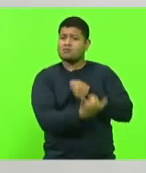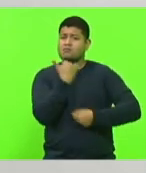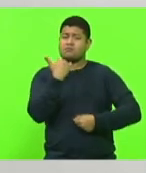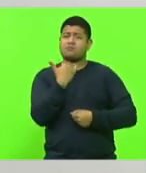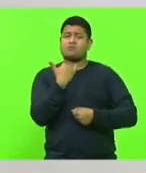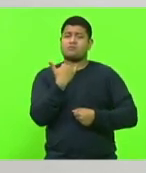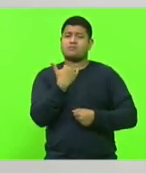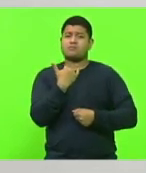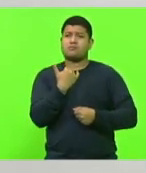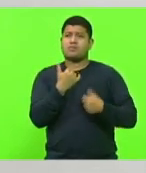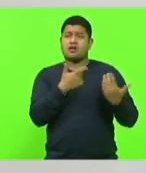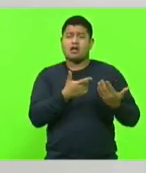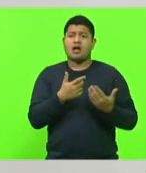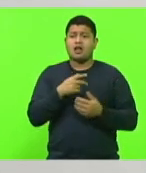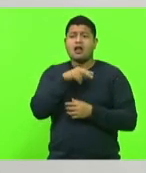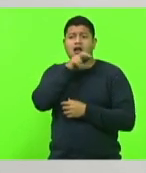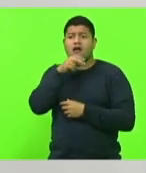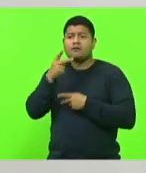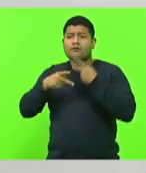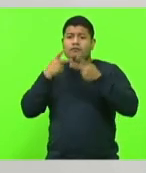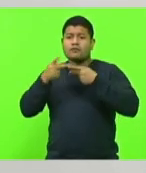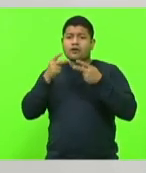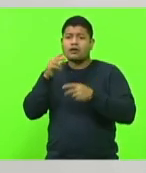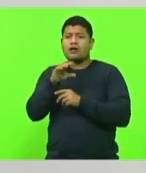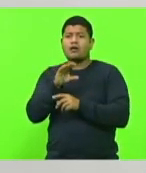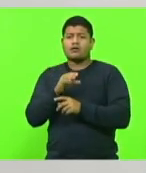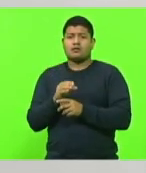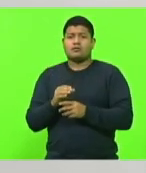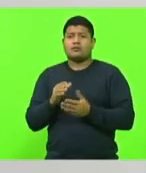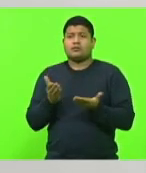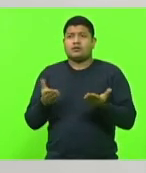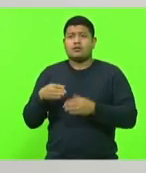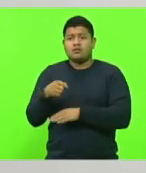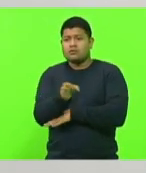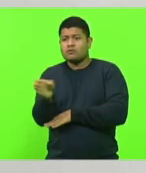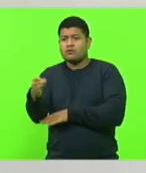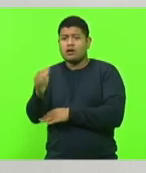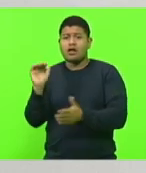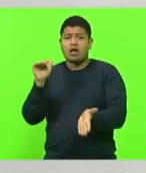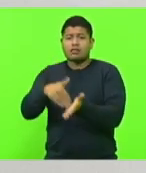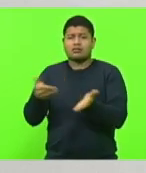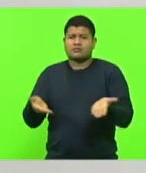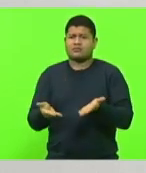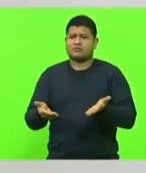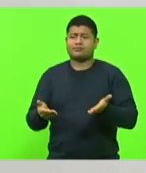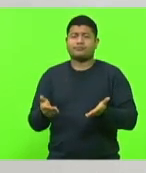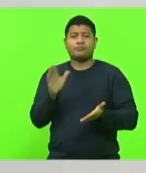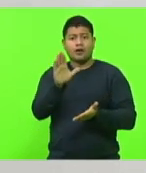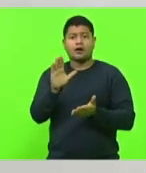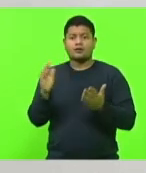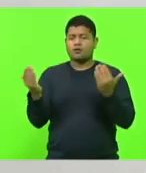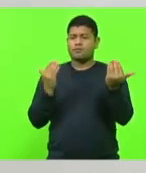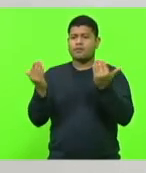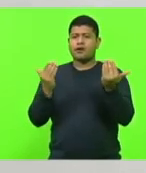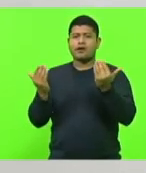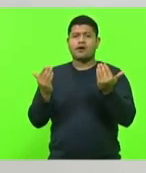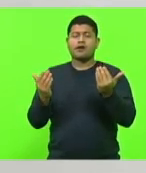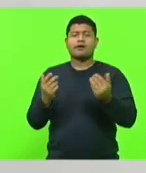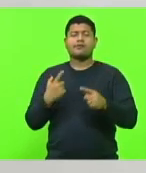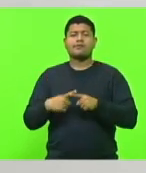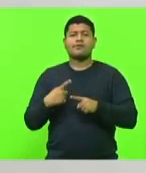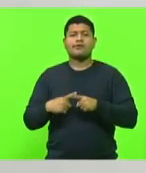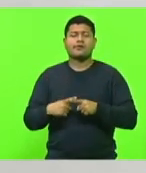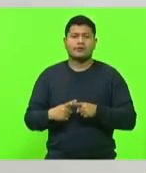falava, rasteja até hoje. Por que eu faço essa analogia com o Jardim do Éden?